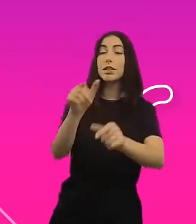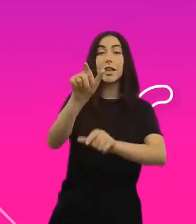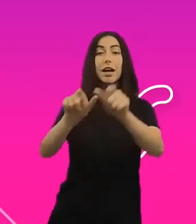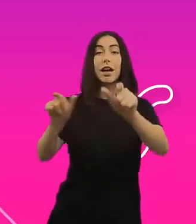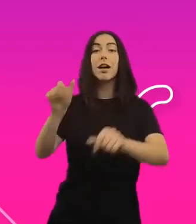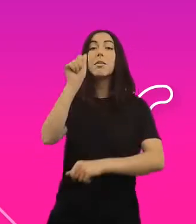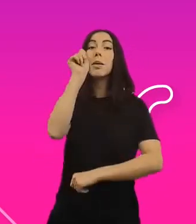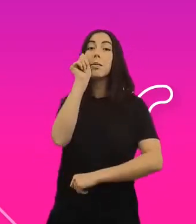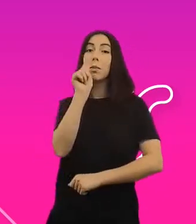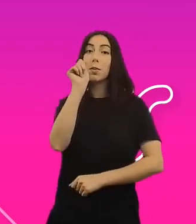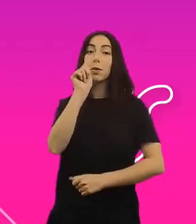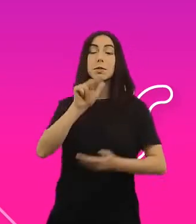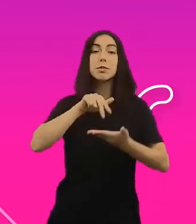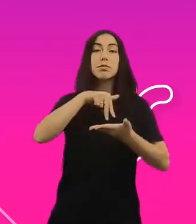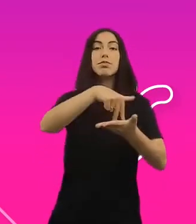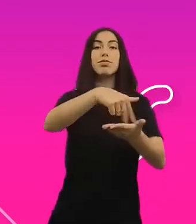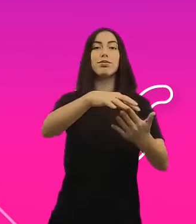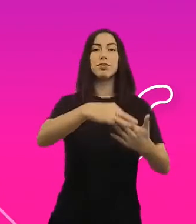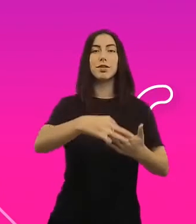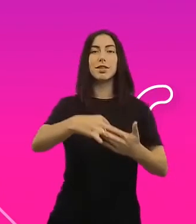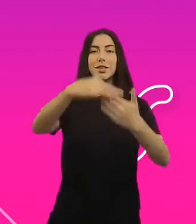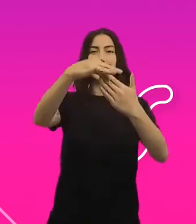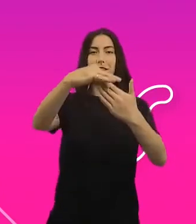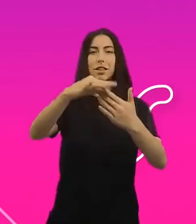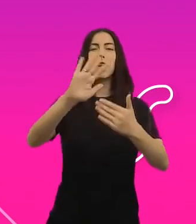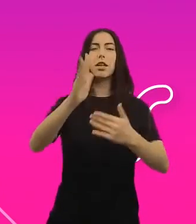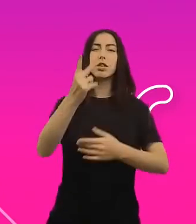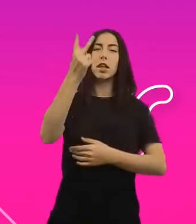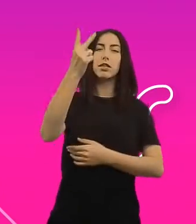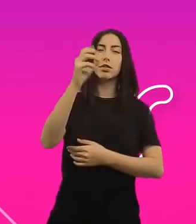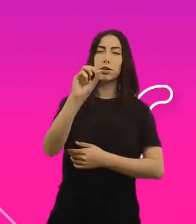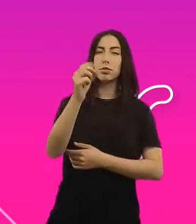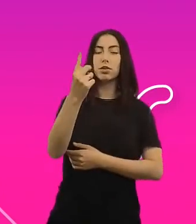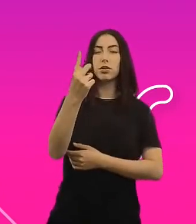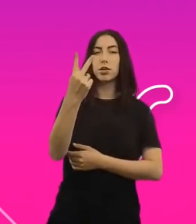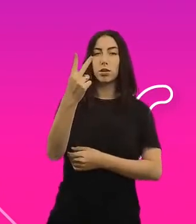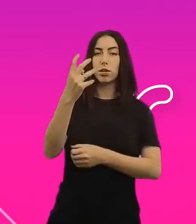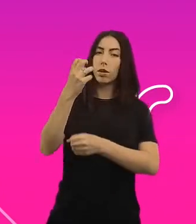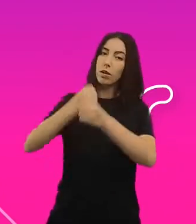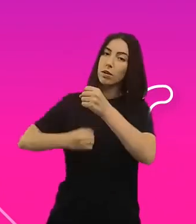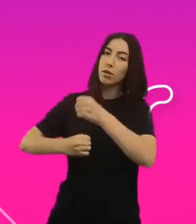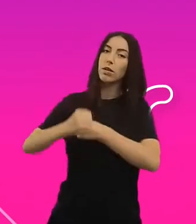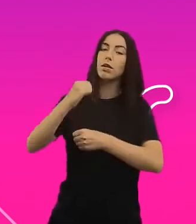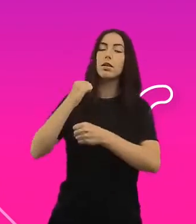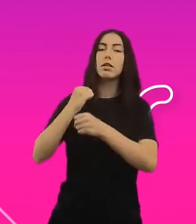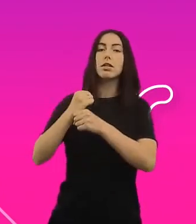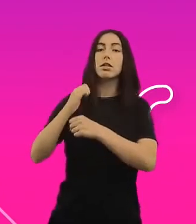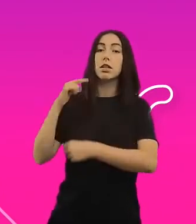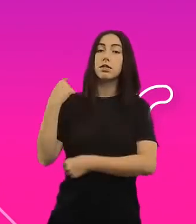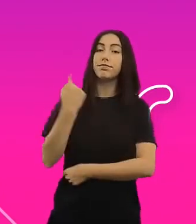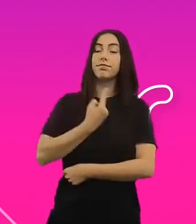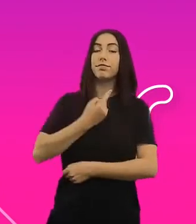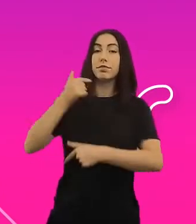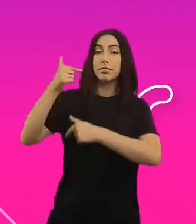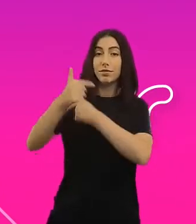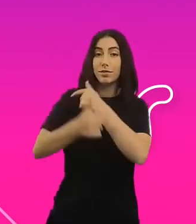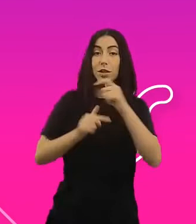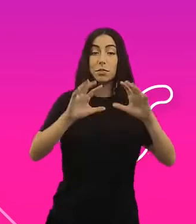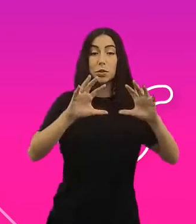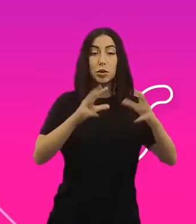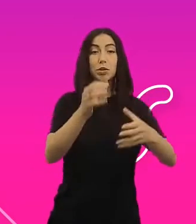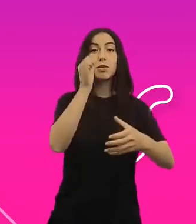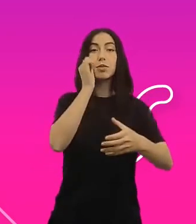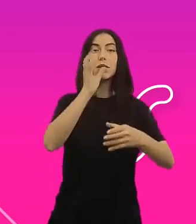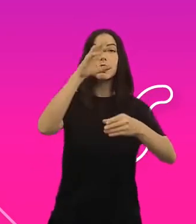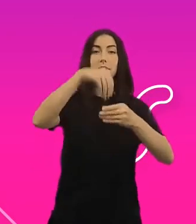esse posicionamento desde 2012, trabalhando com mulheres na empresa. Fora isso, fortalecendo